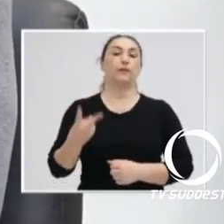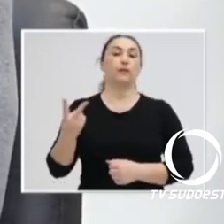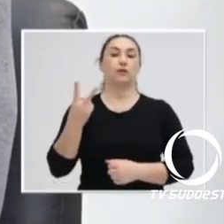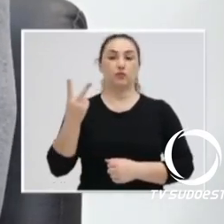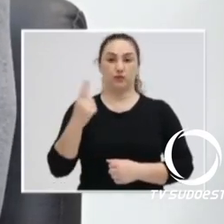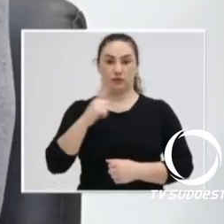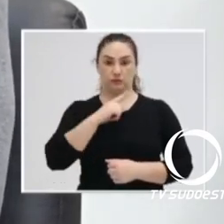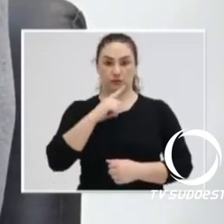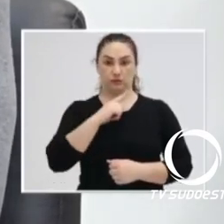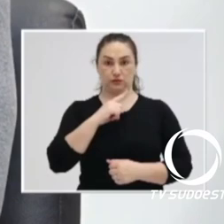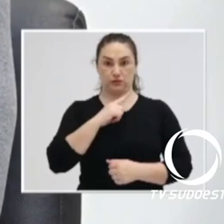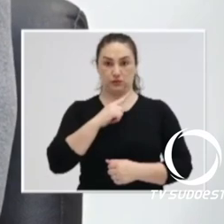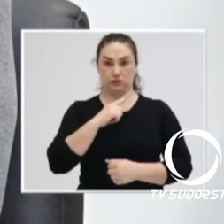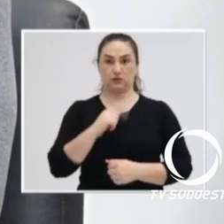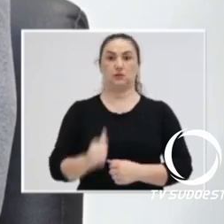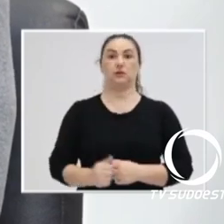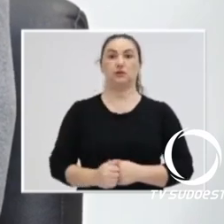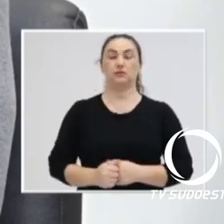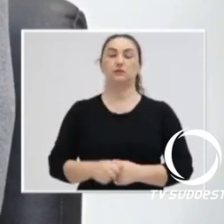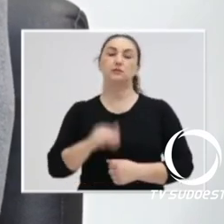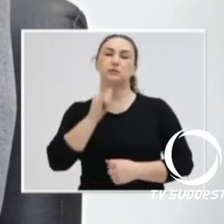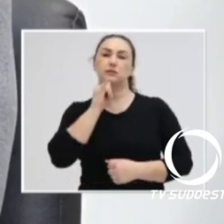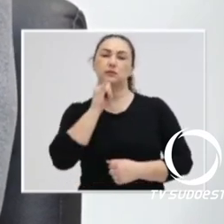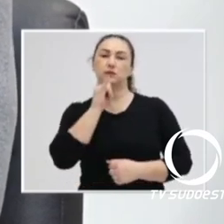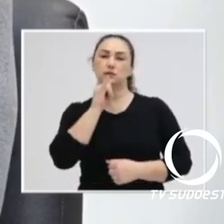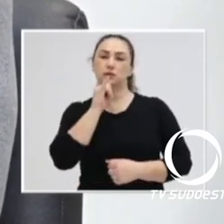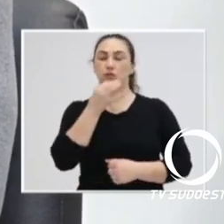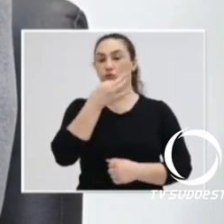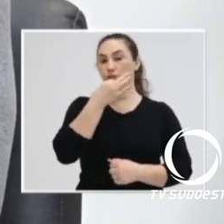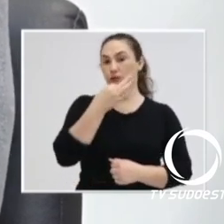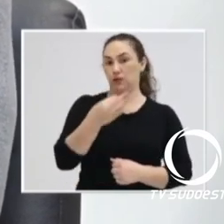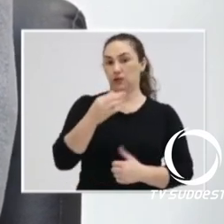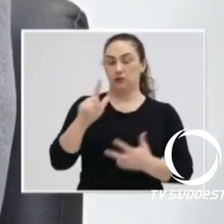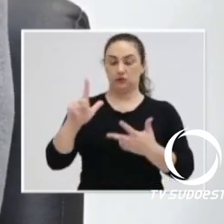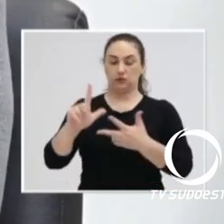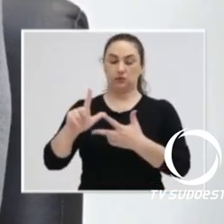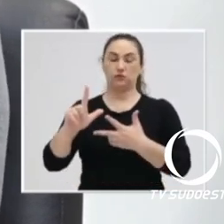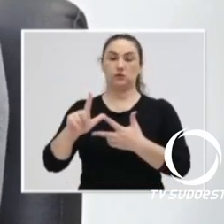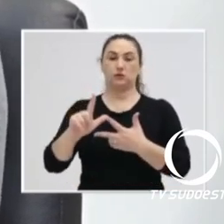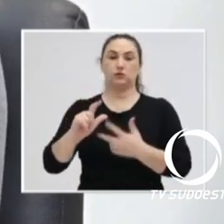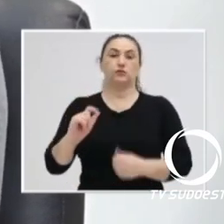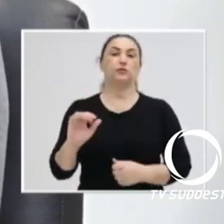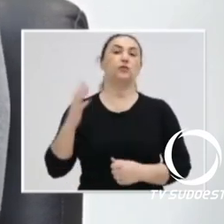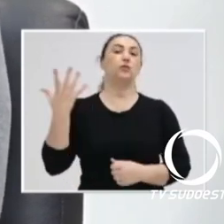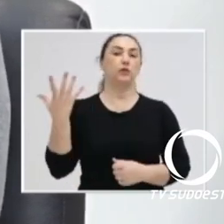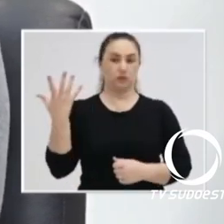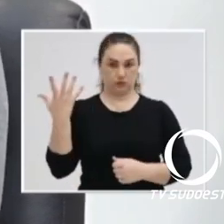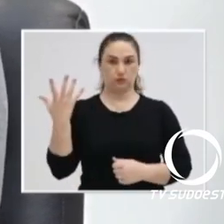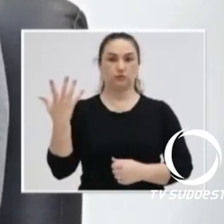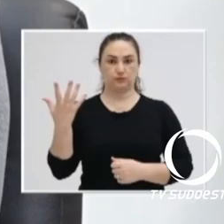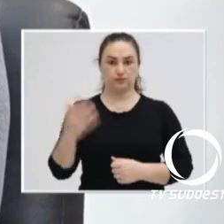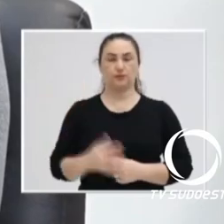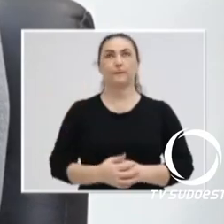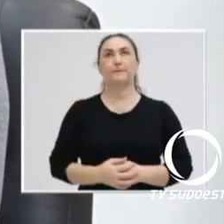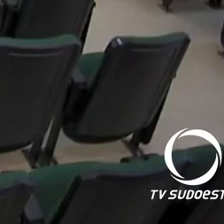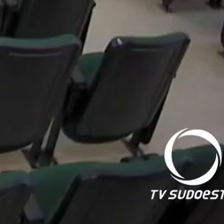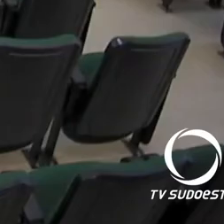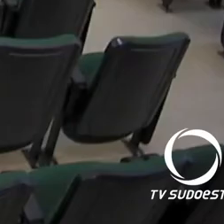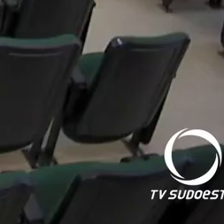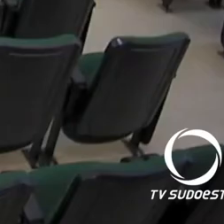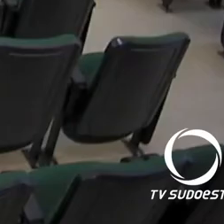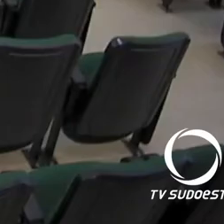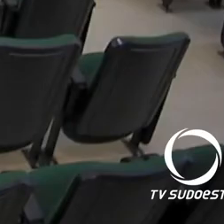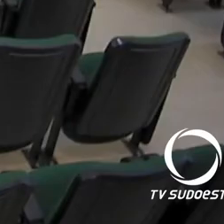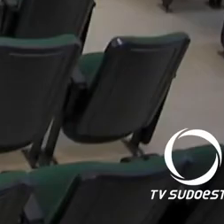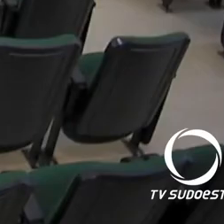consolidado e não de opinião do Legislativo de quanto dar né acredito que fique claro dessa maneira